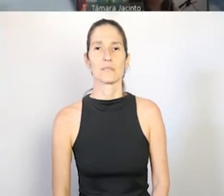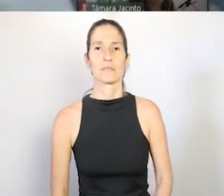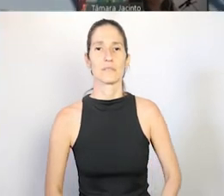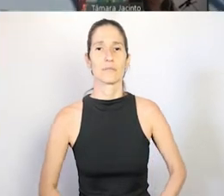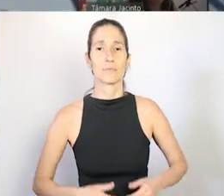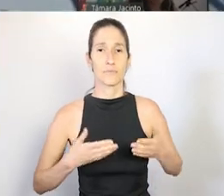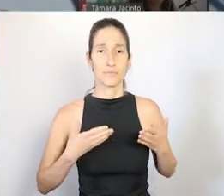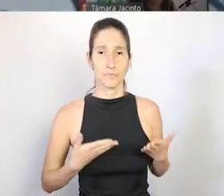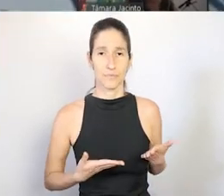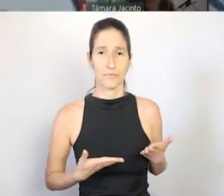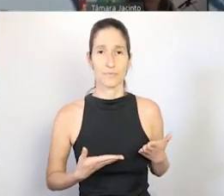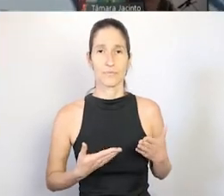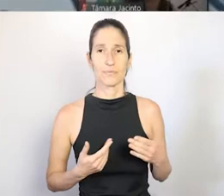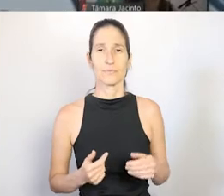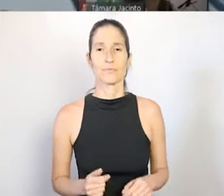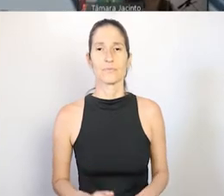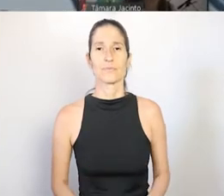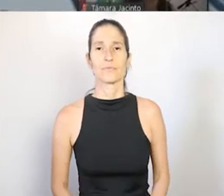Essas